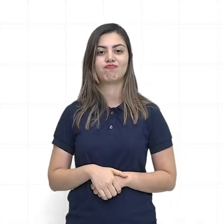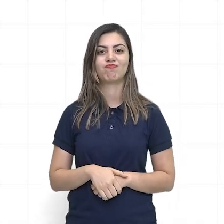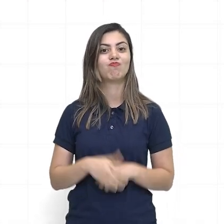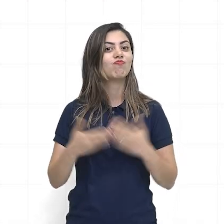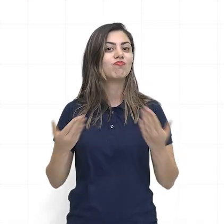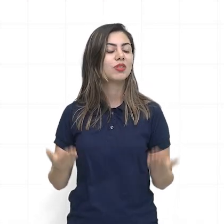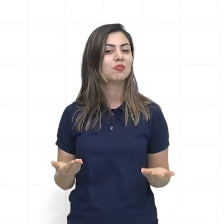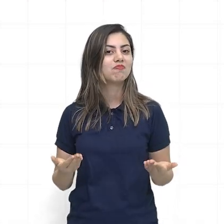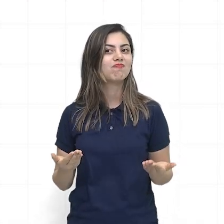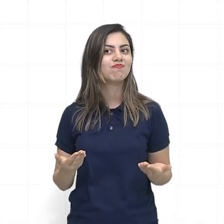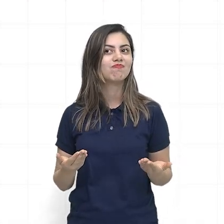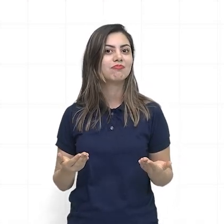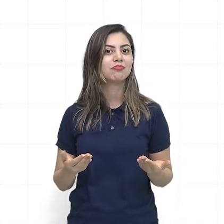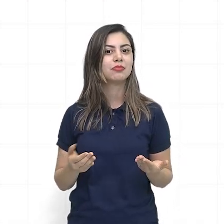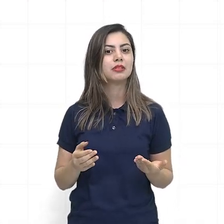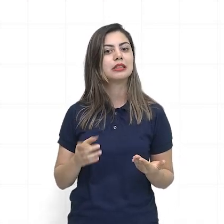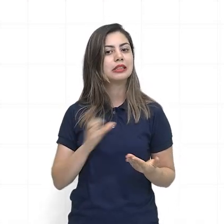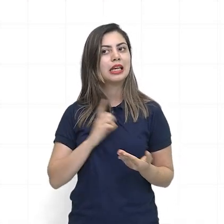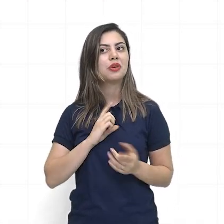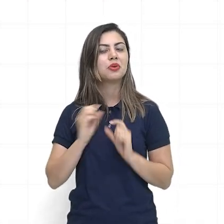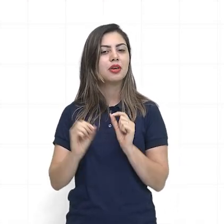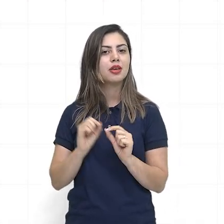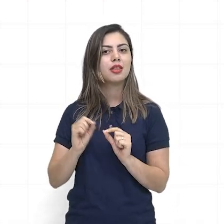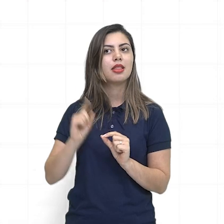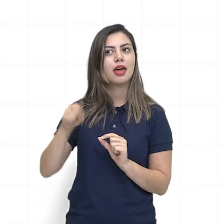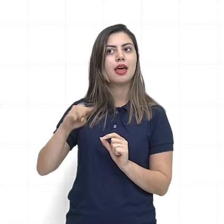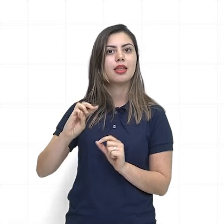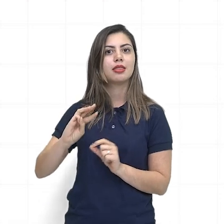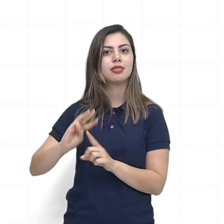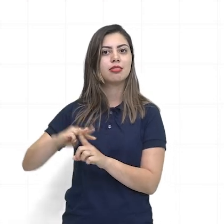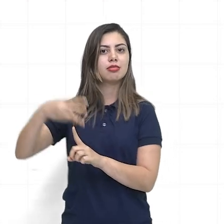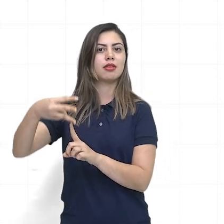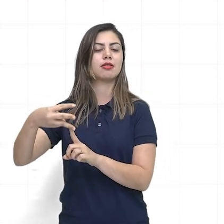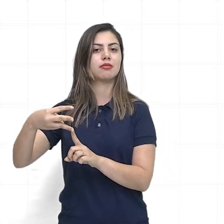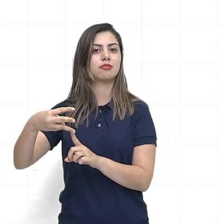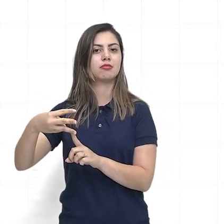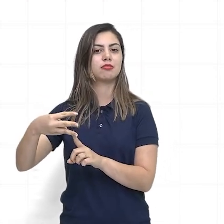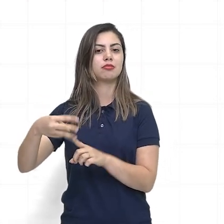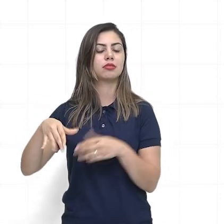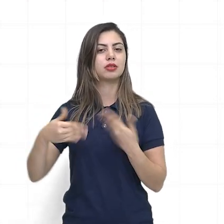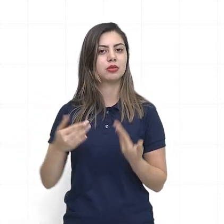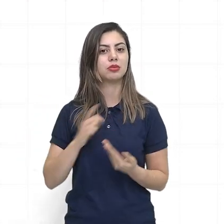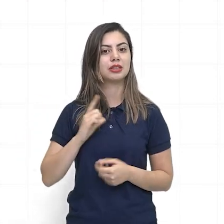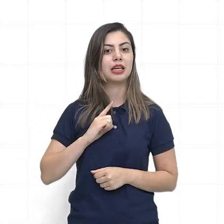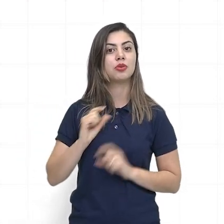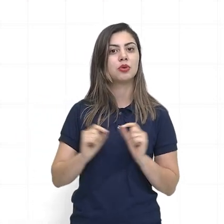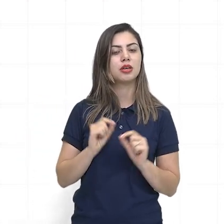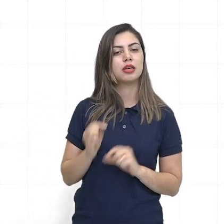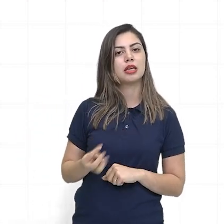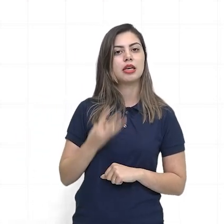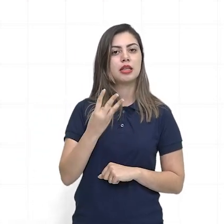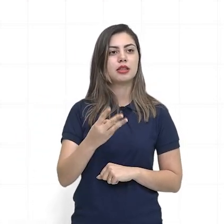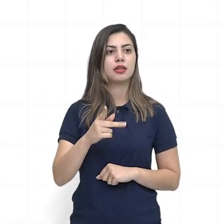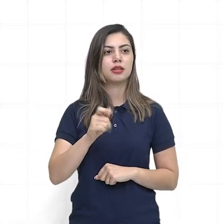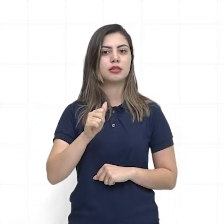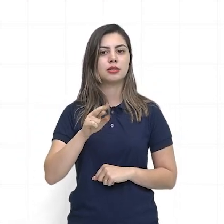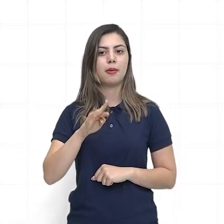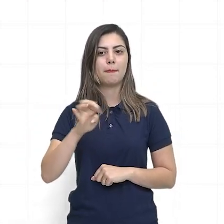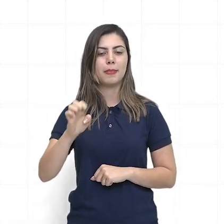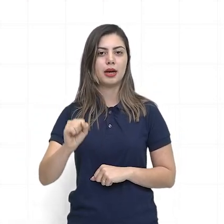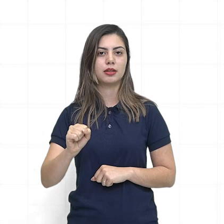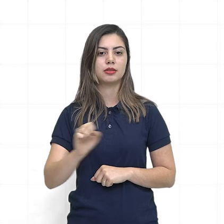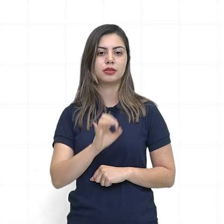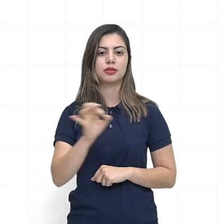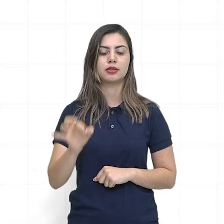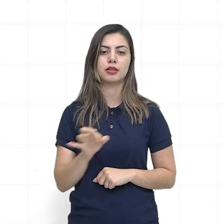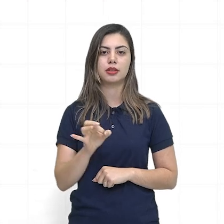Ora, se ela tem o triplo não é 3? Então, tem 3 partes da comunidade